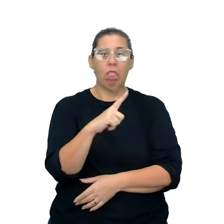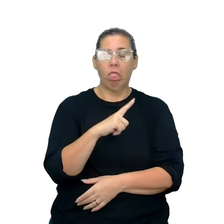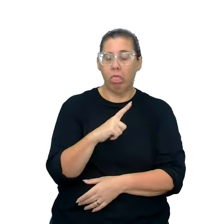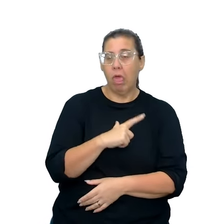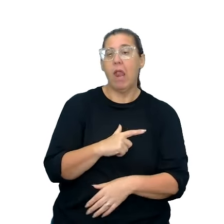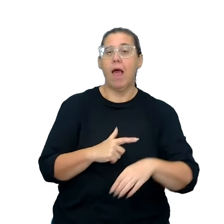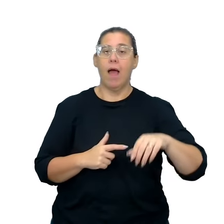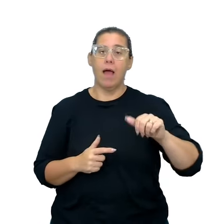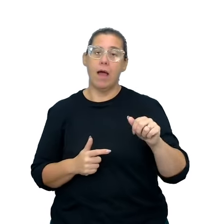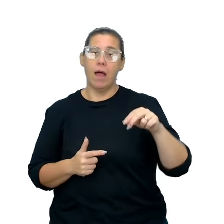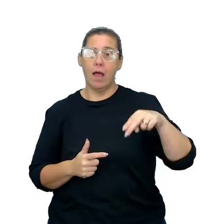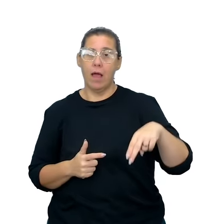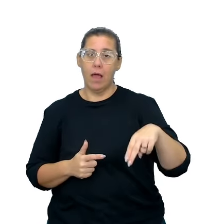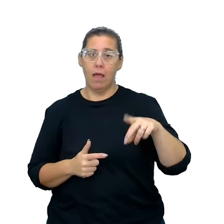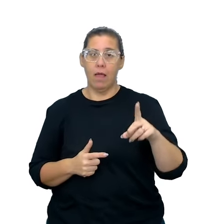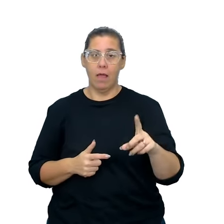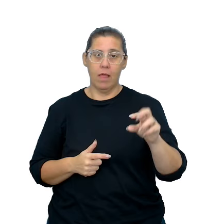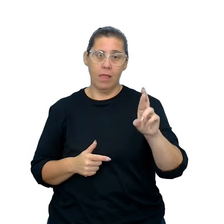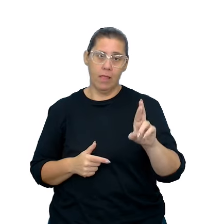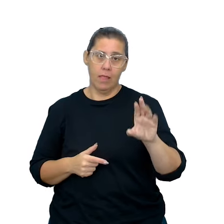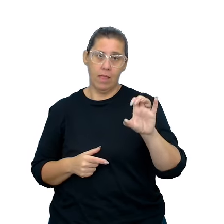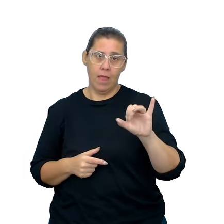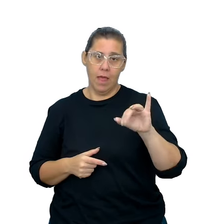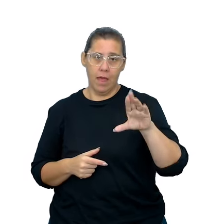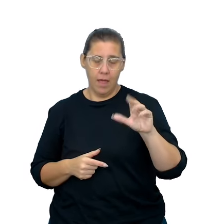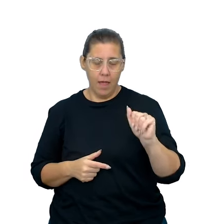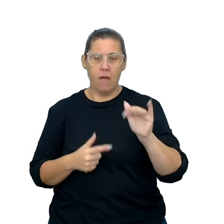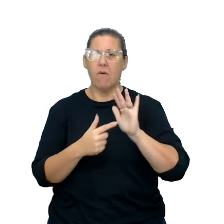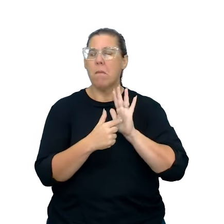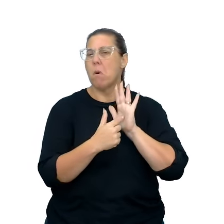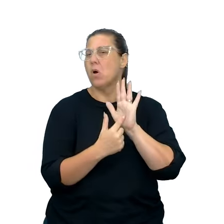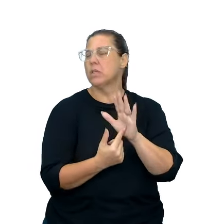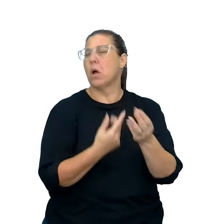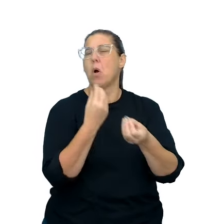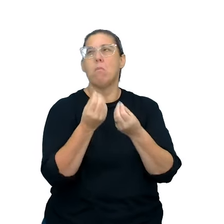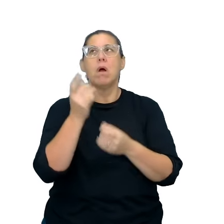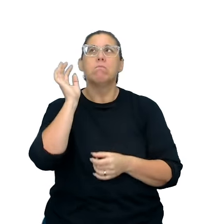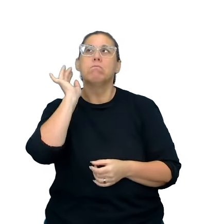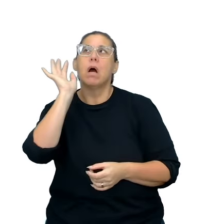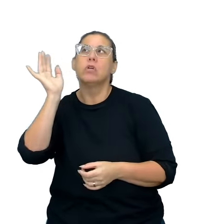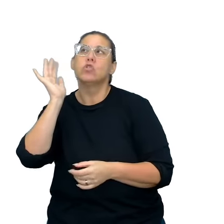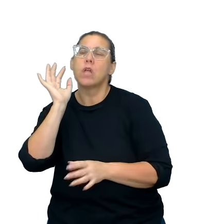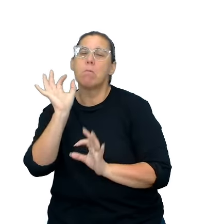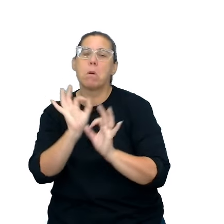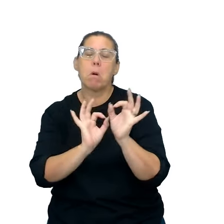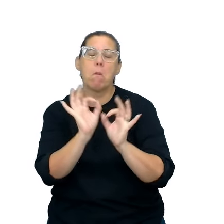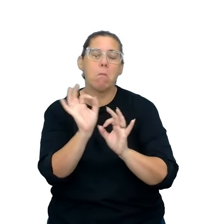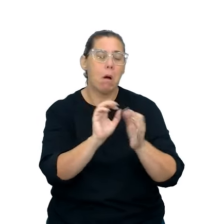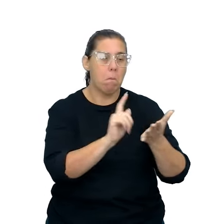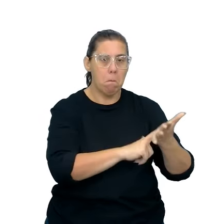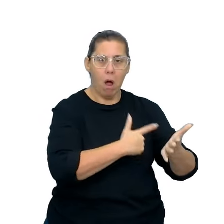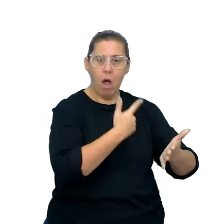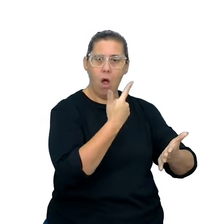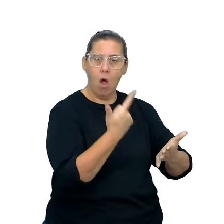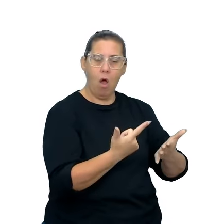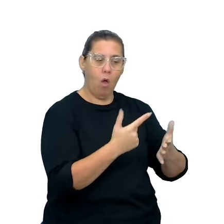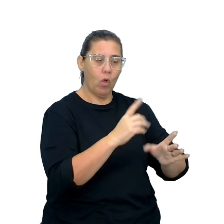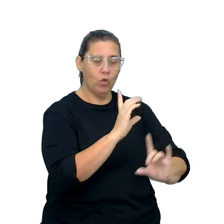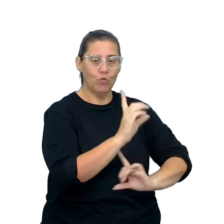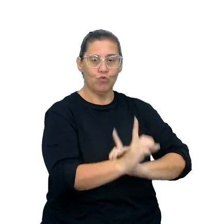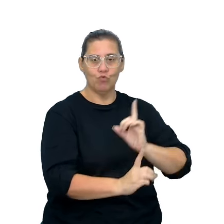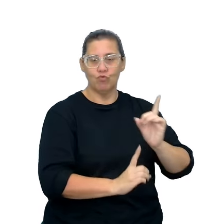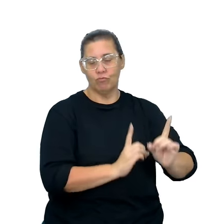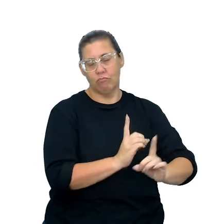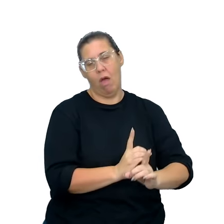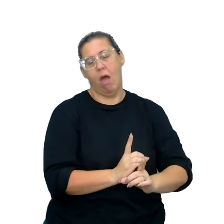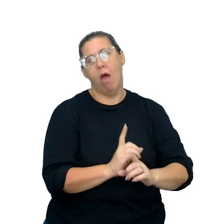vai também apresentar essa questão, né, de como imaginar a produção de um jornal digital, onde